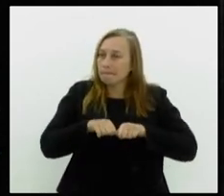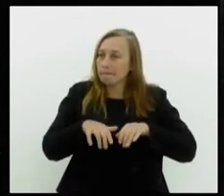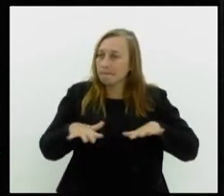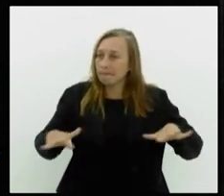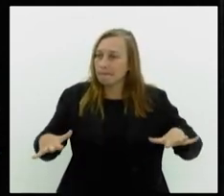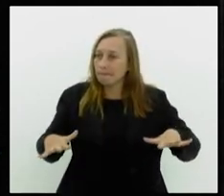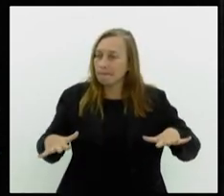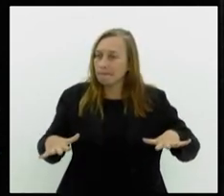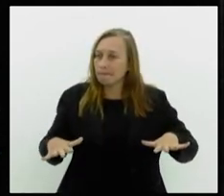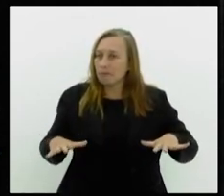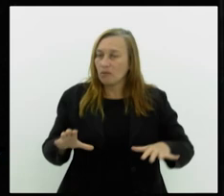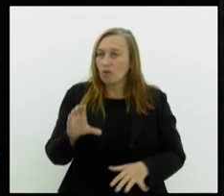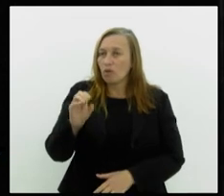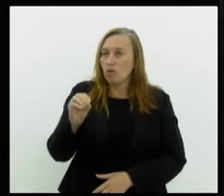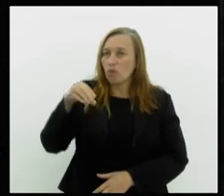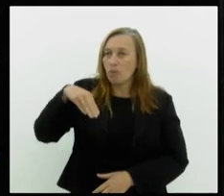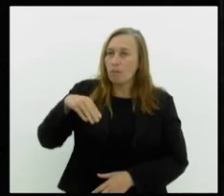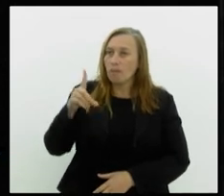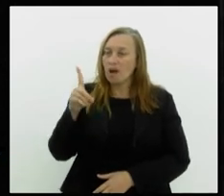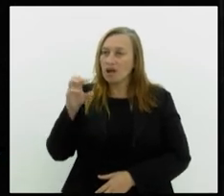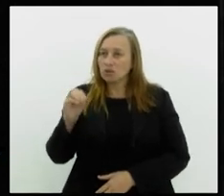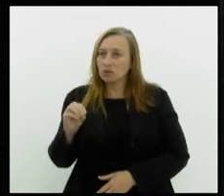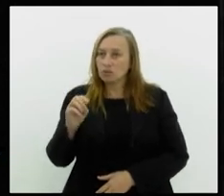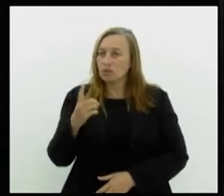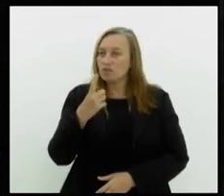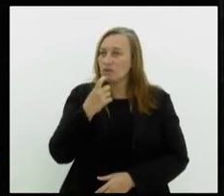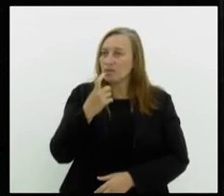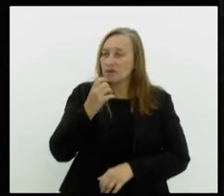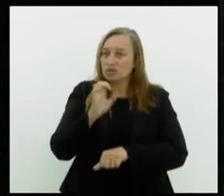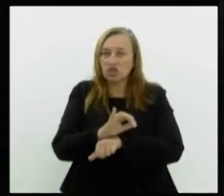Comando Vermelho no estado do Rio de Janeiro,